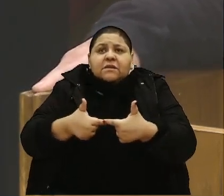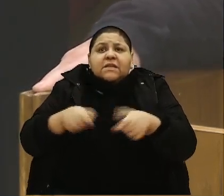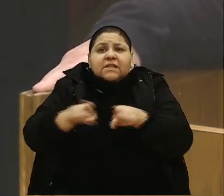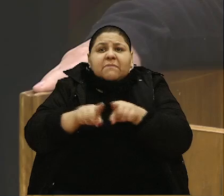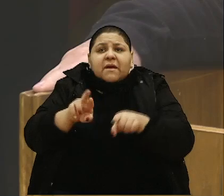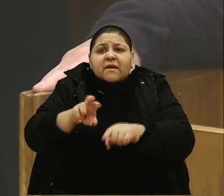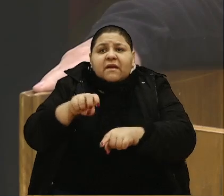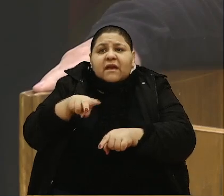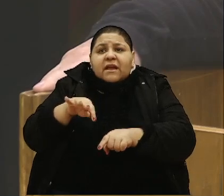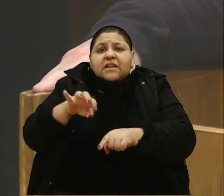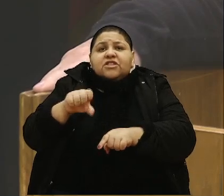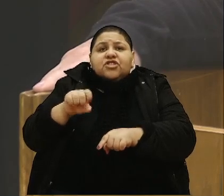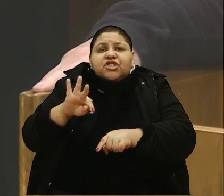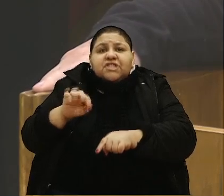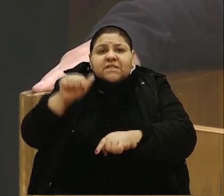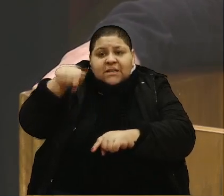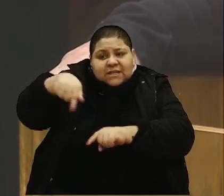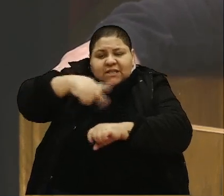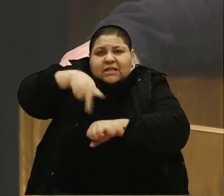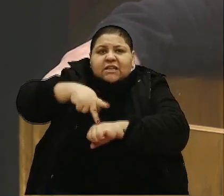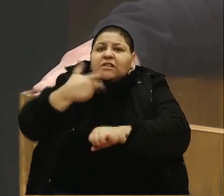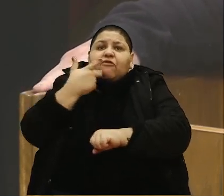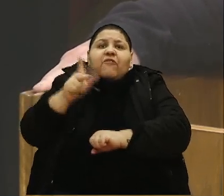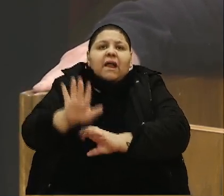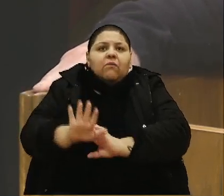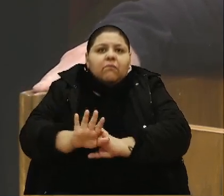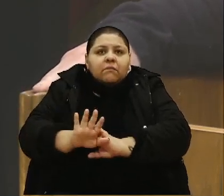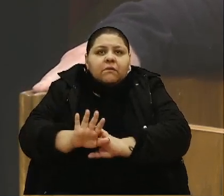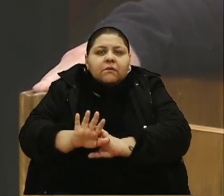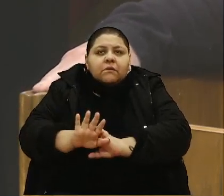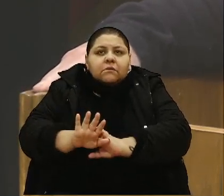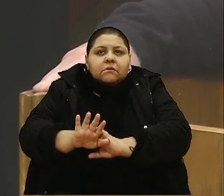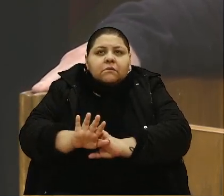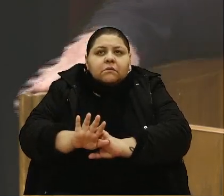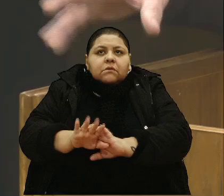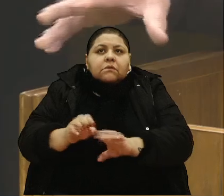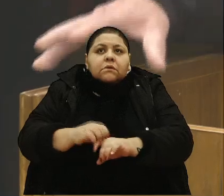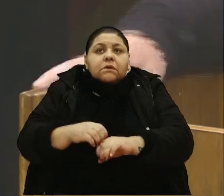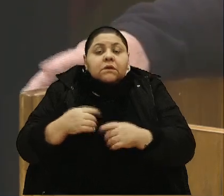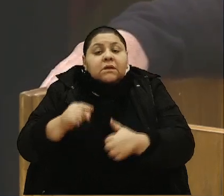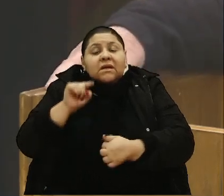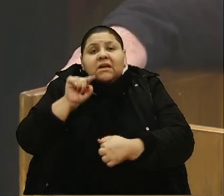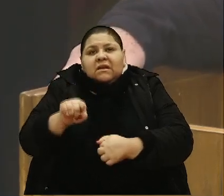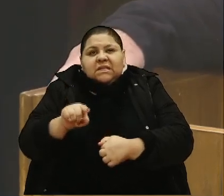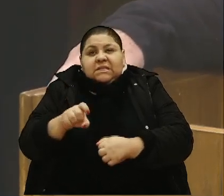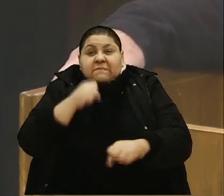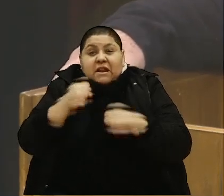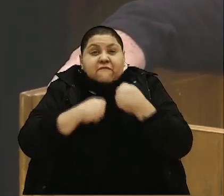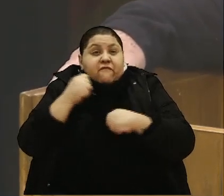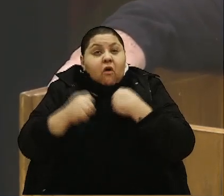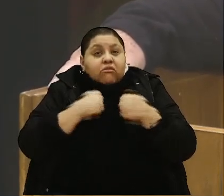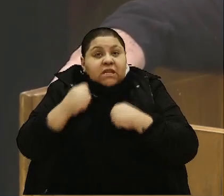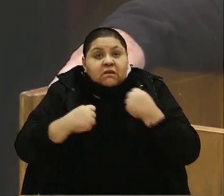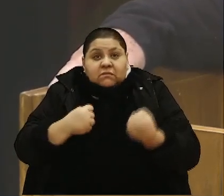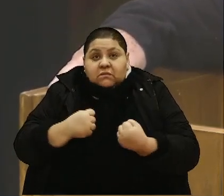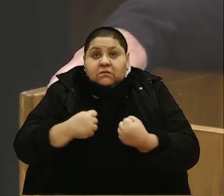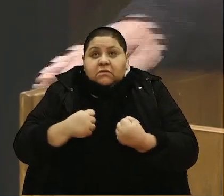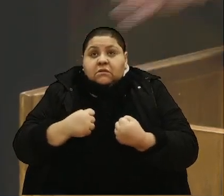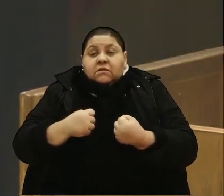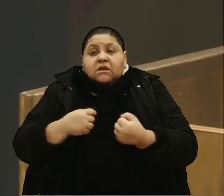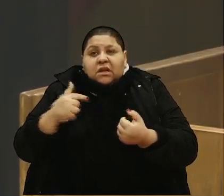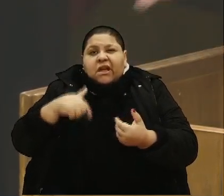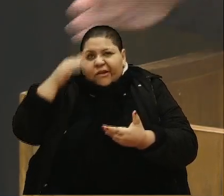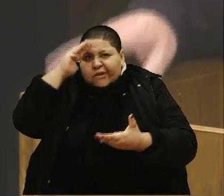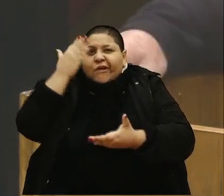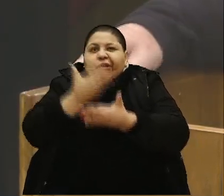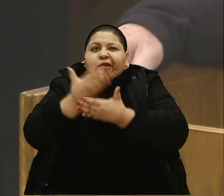rentistas desse país. Não falam deles. Então, é essa a minha revolta, que eu tenho certeza